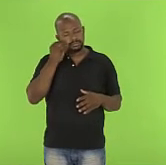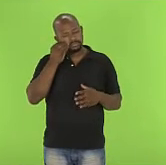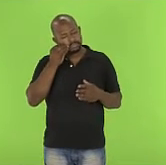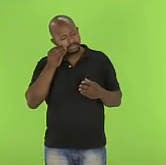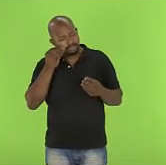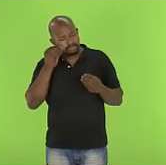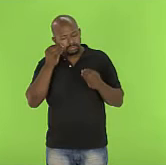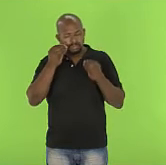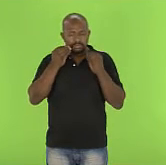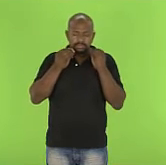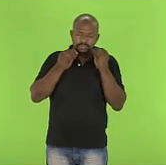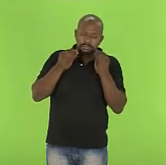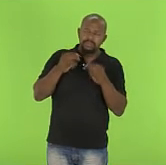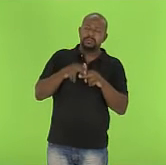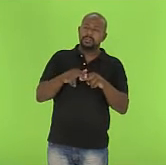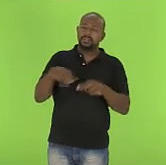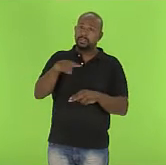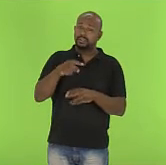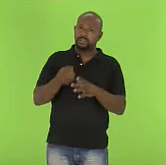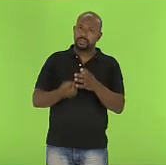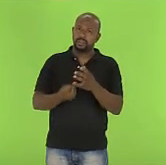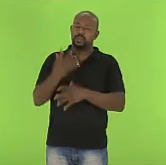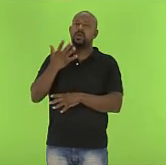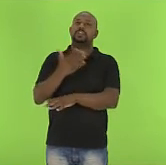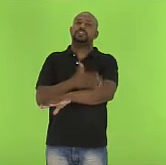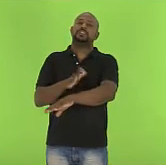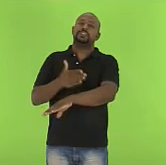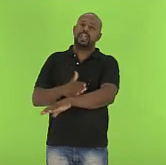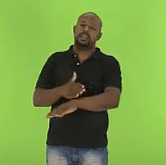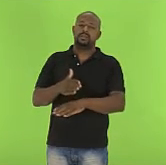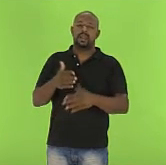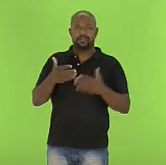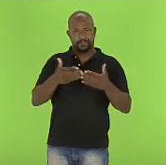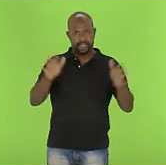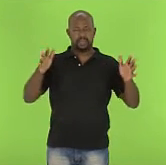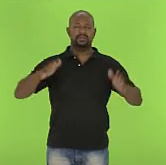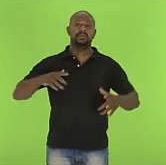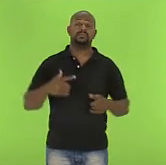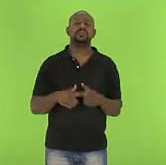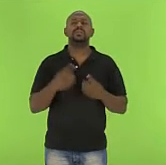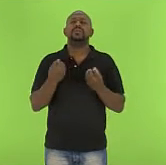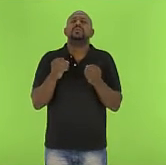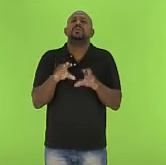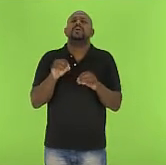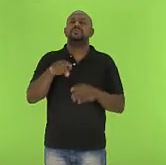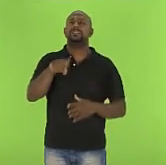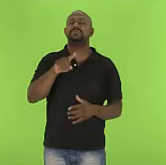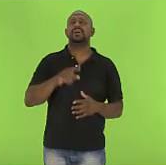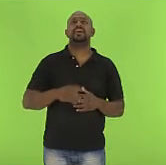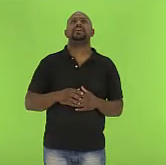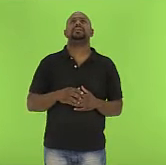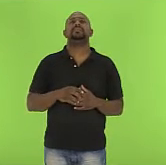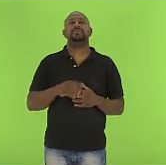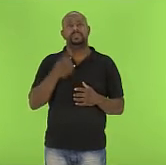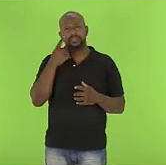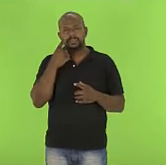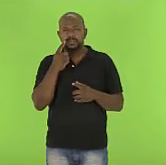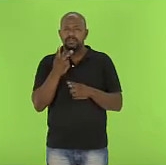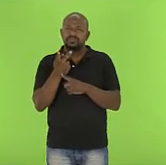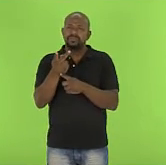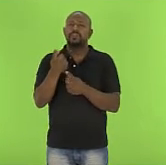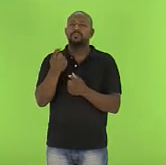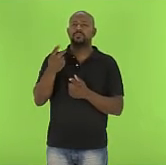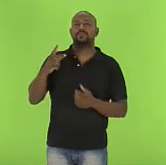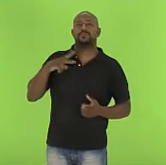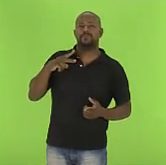estava experimentando. E por isso também que a gente criou o Ponto Ensaio Aberto. Porque como que você vai correr atrás